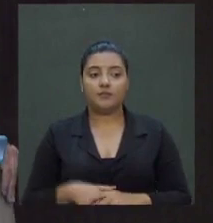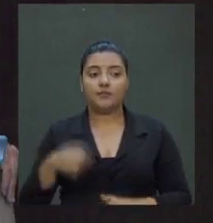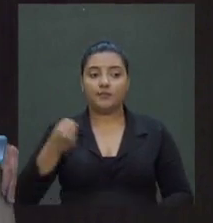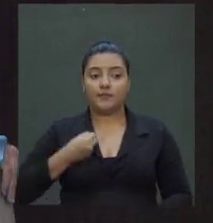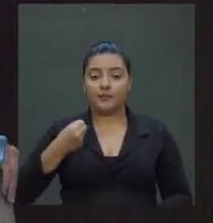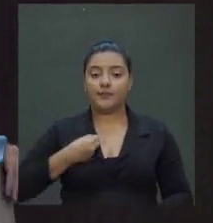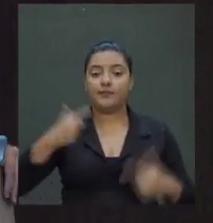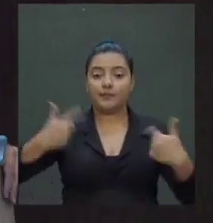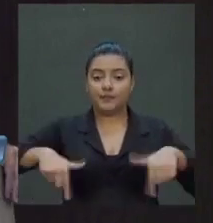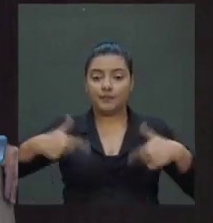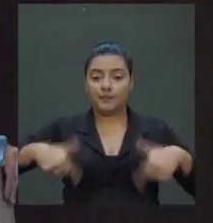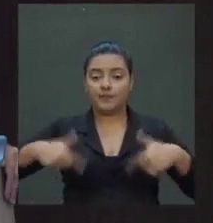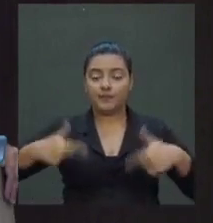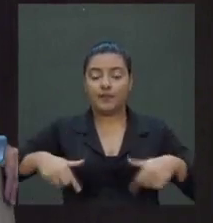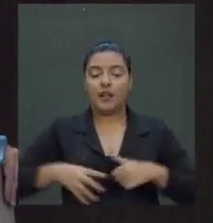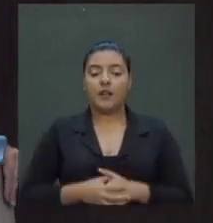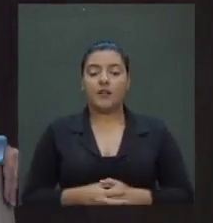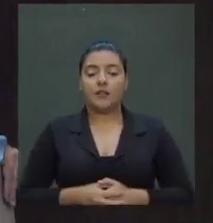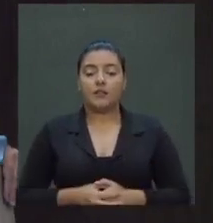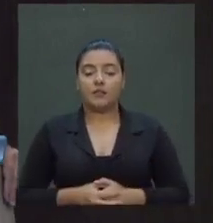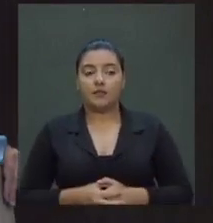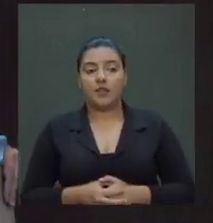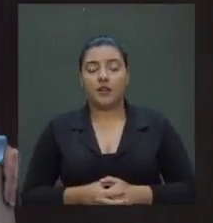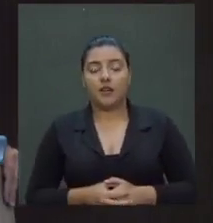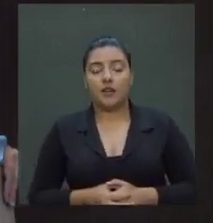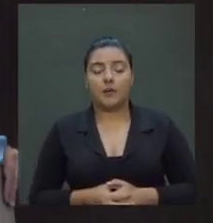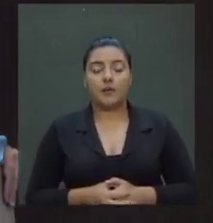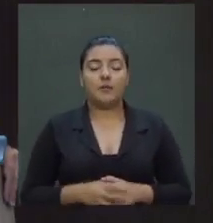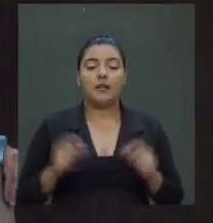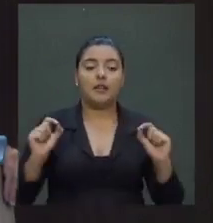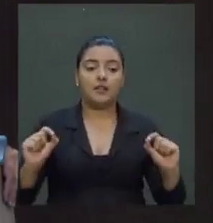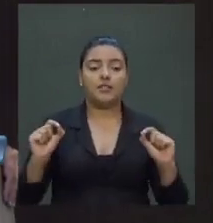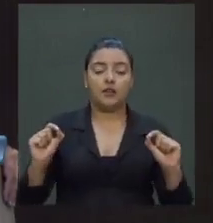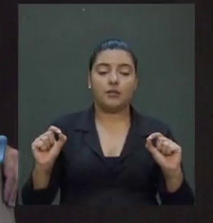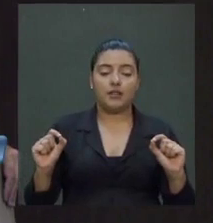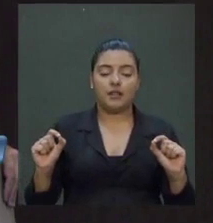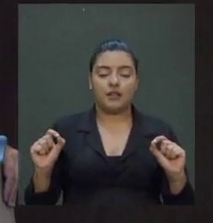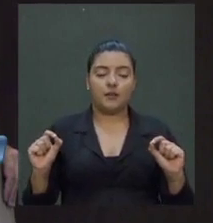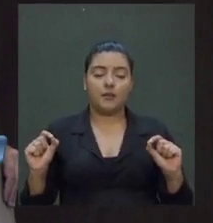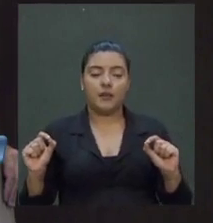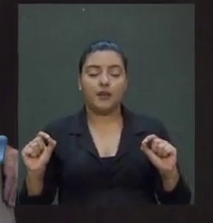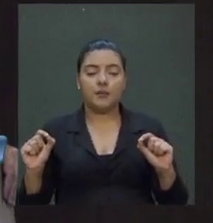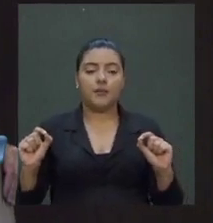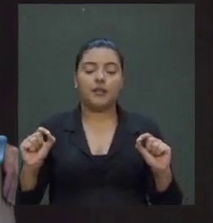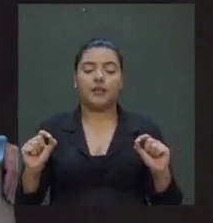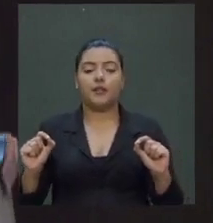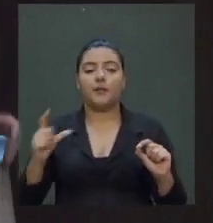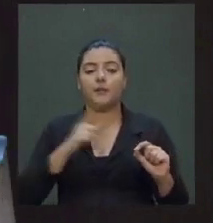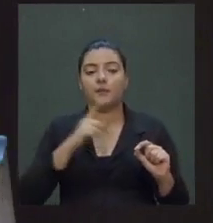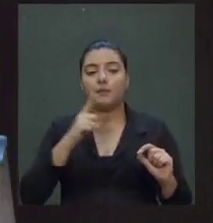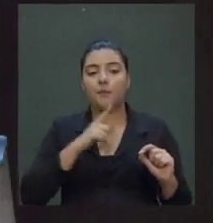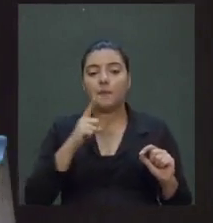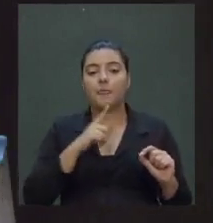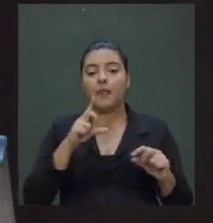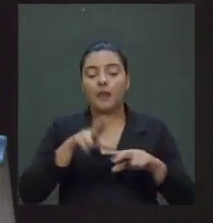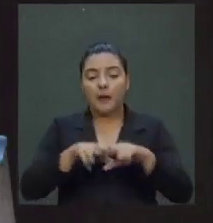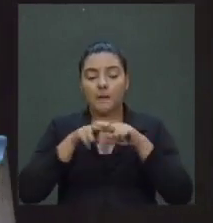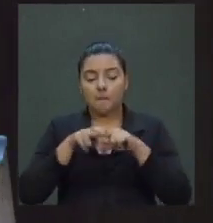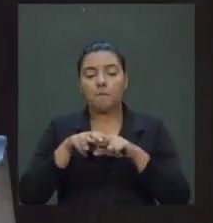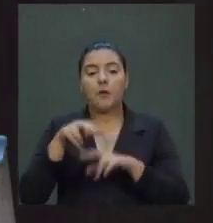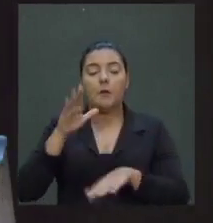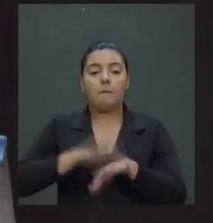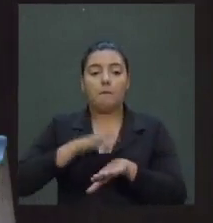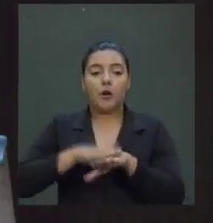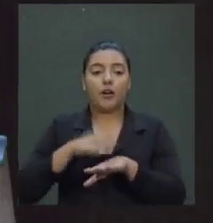de empregos criados por esses empreendimentos que ganham muito em automação, eles têm muita